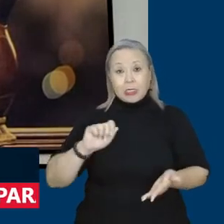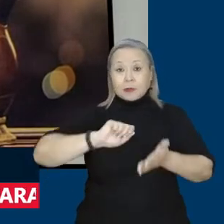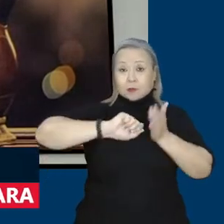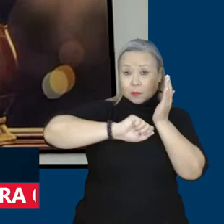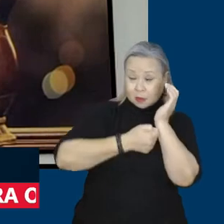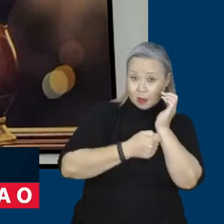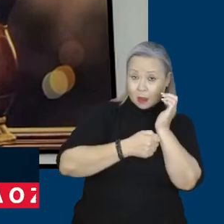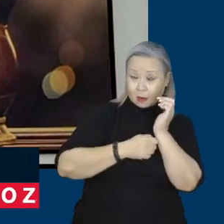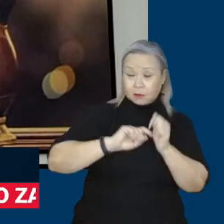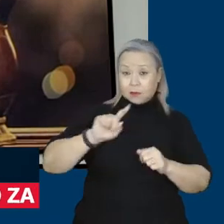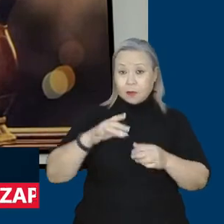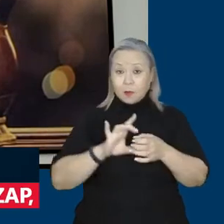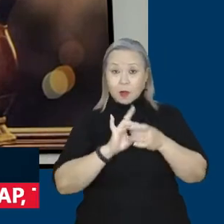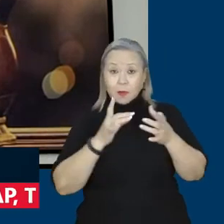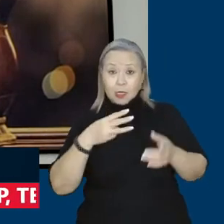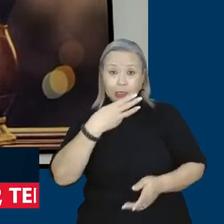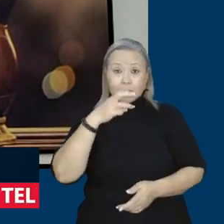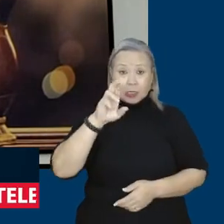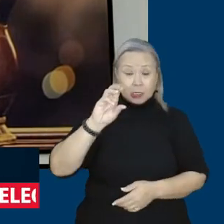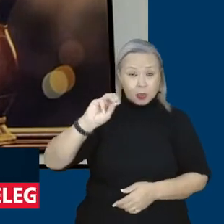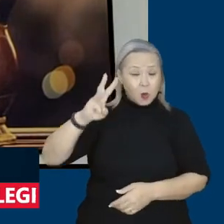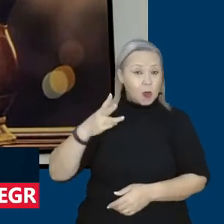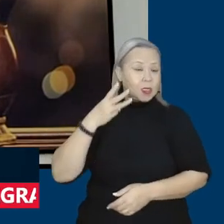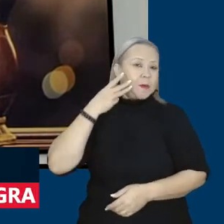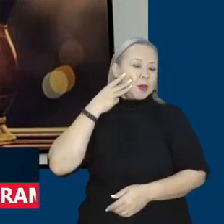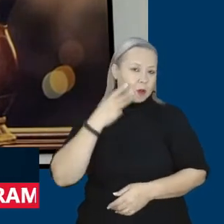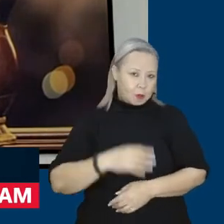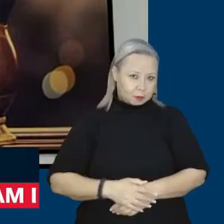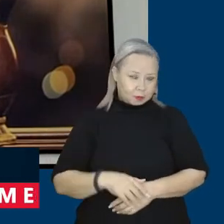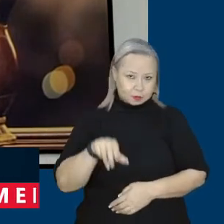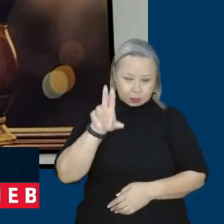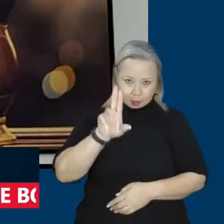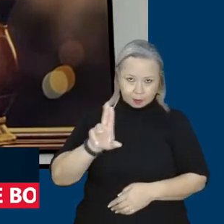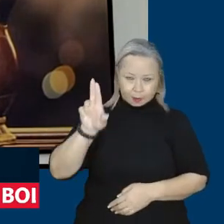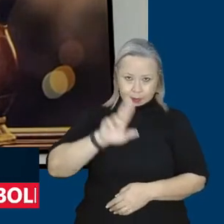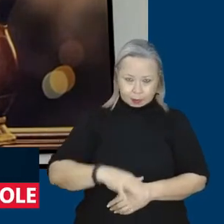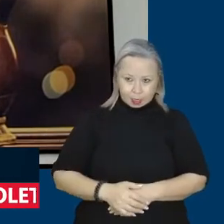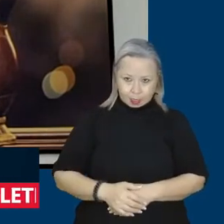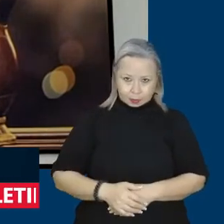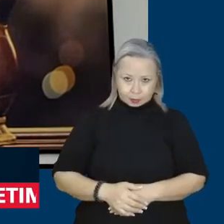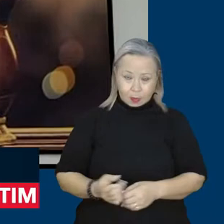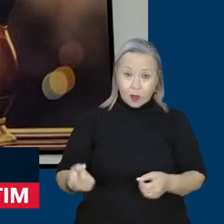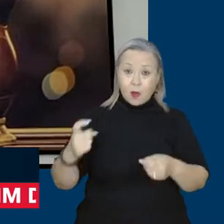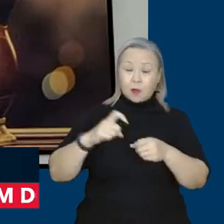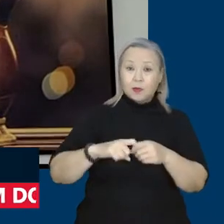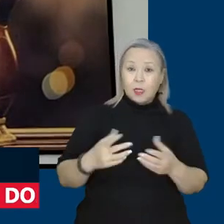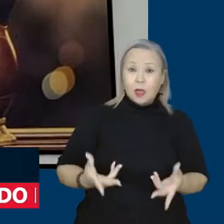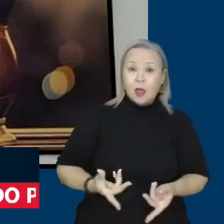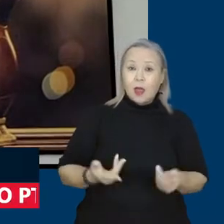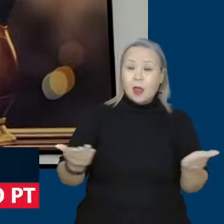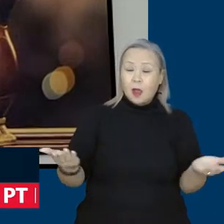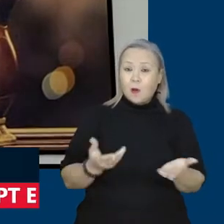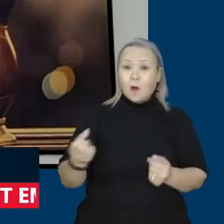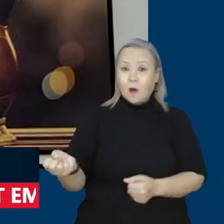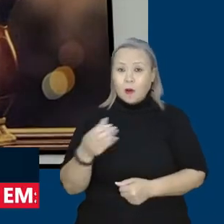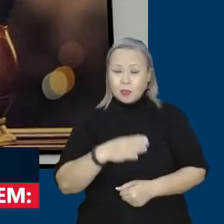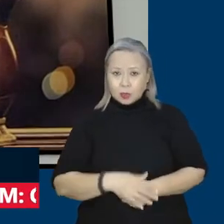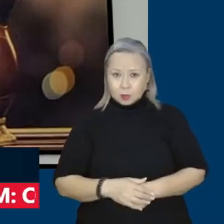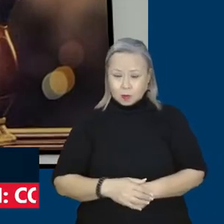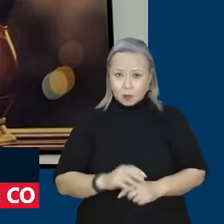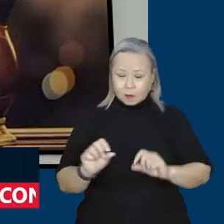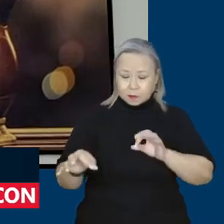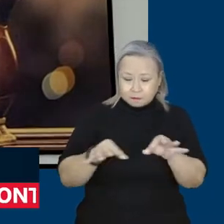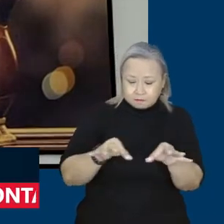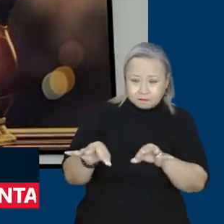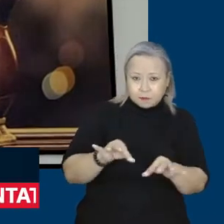trancaram de novo 350 milhões cortar uma agora de novo Será que dá fazer nós